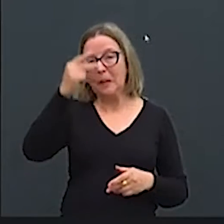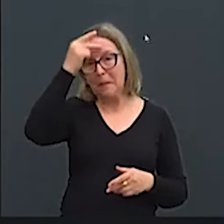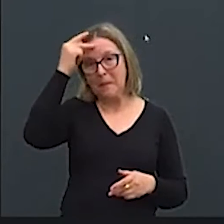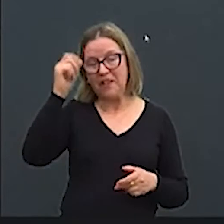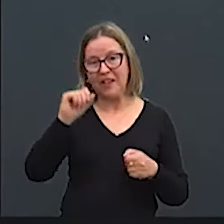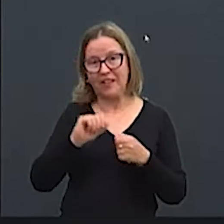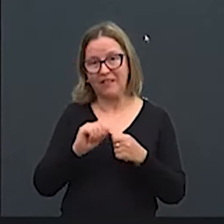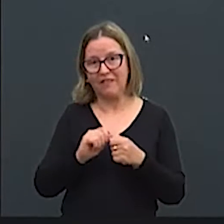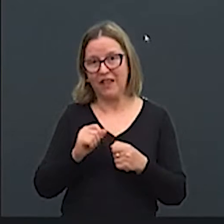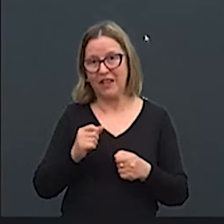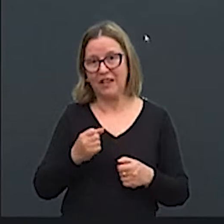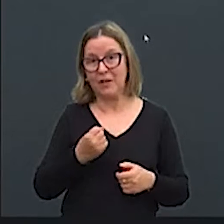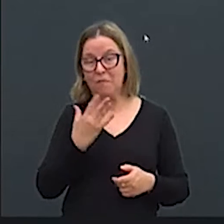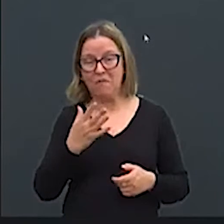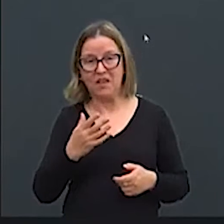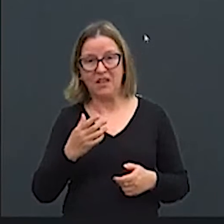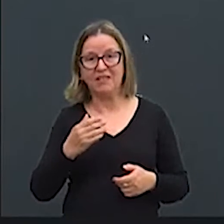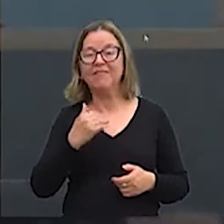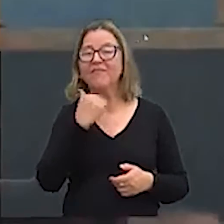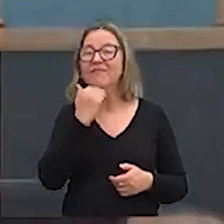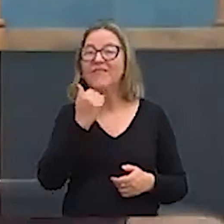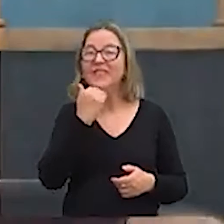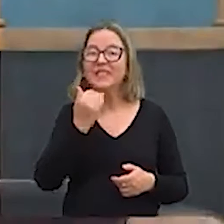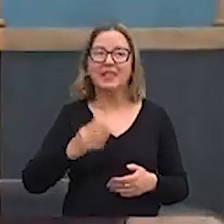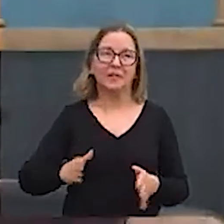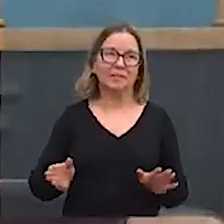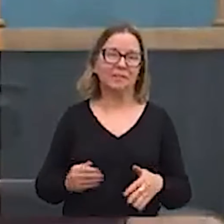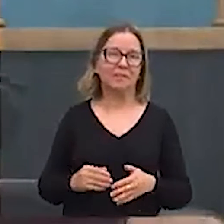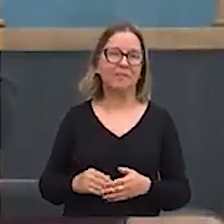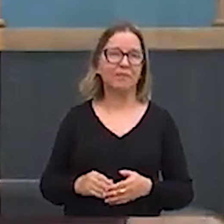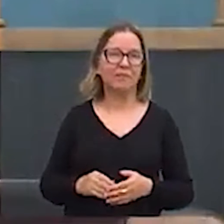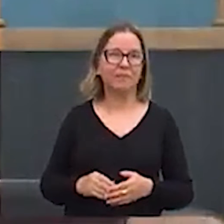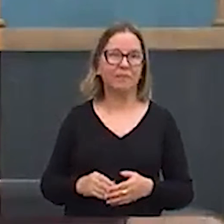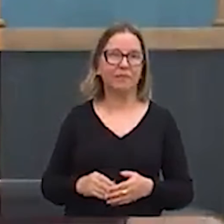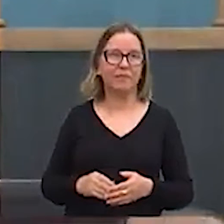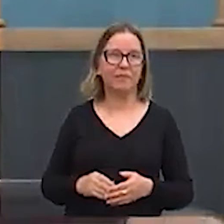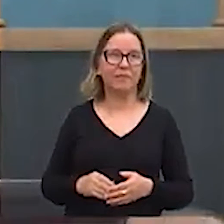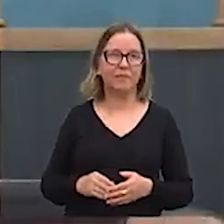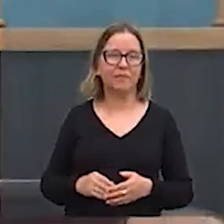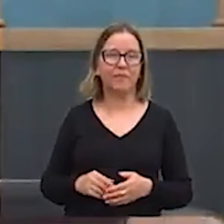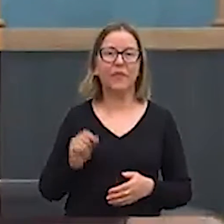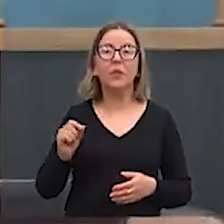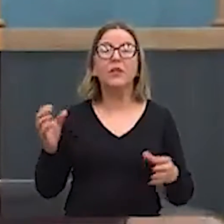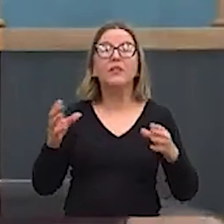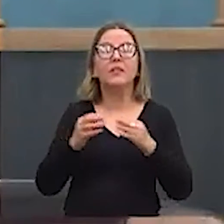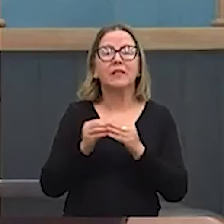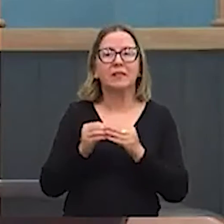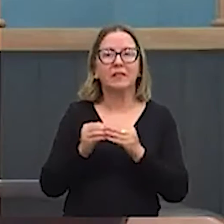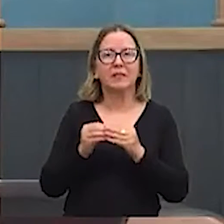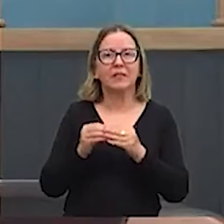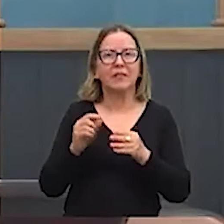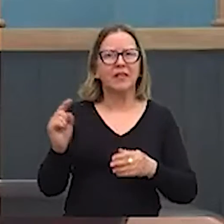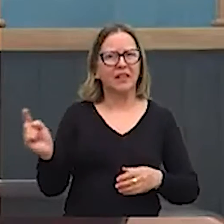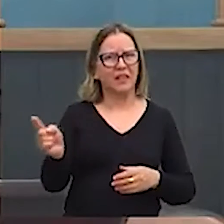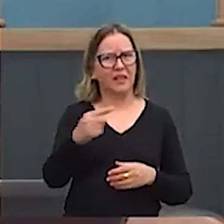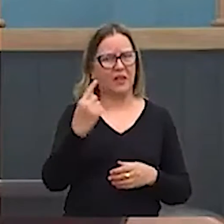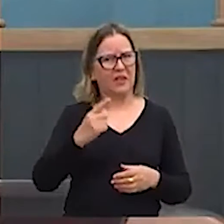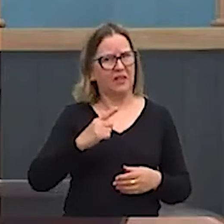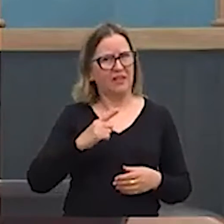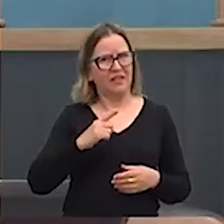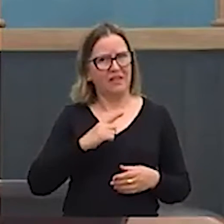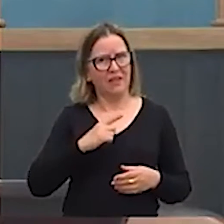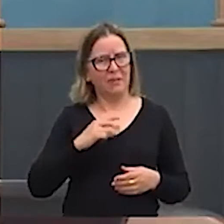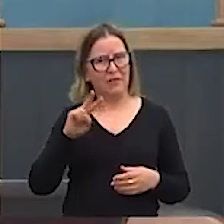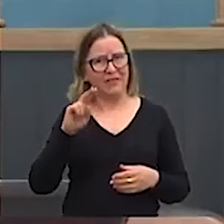não há nenhum sequer. Olha só, ele diz aqui, o que se conclui? Temos nós alguma vantagem? Nós